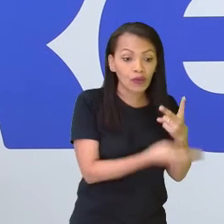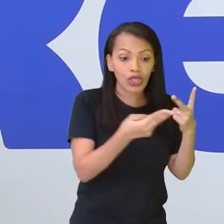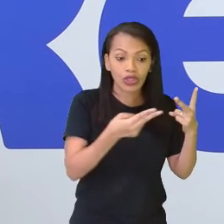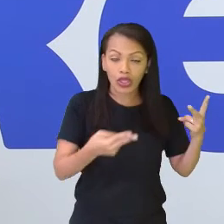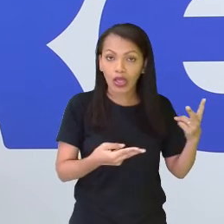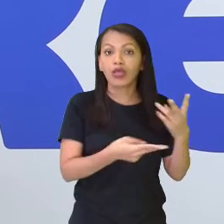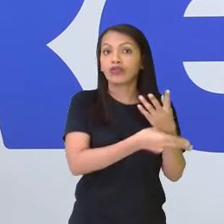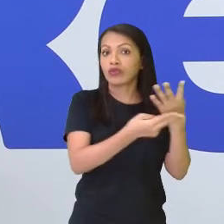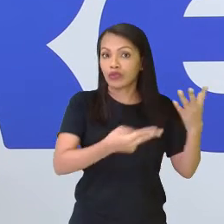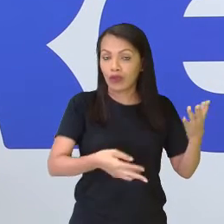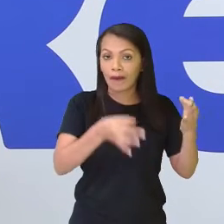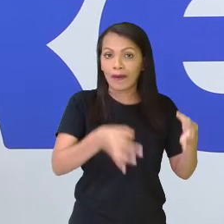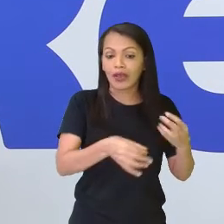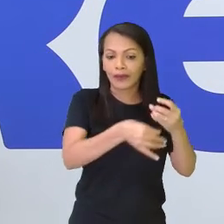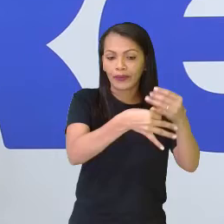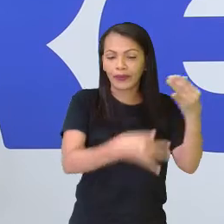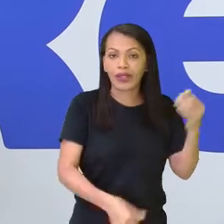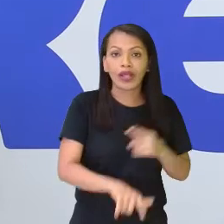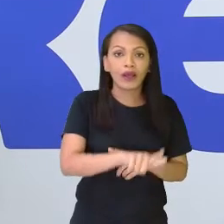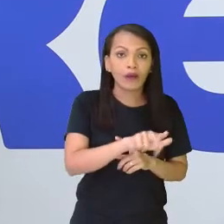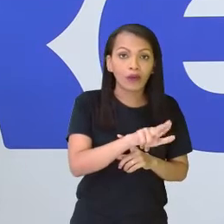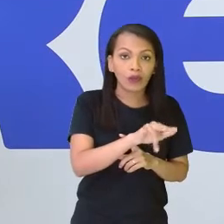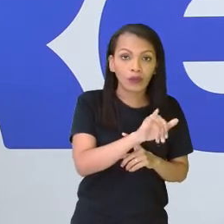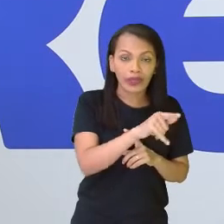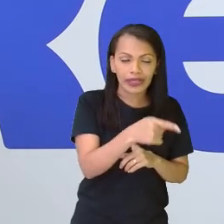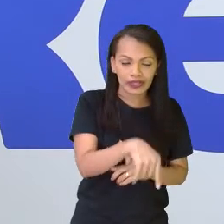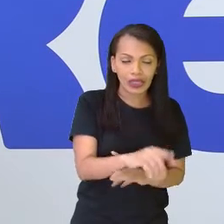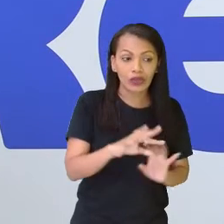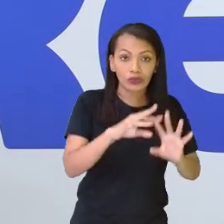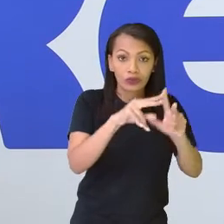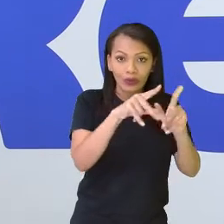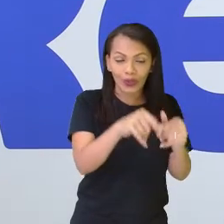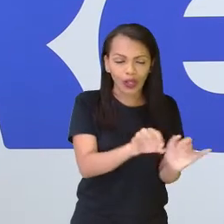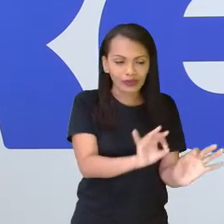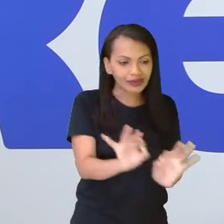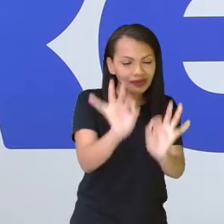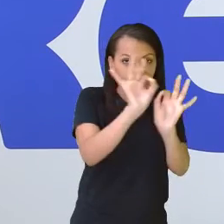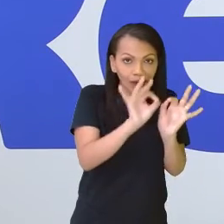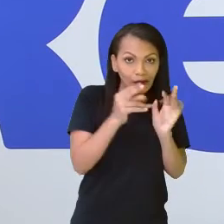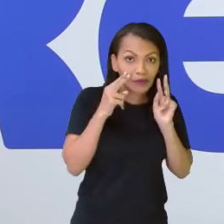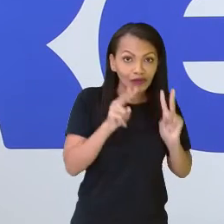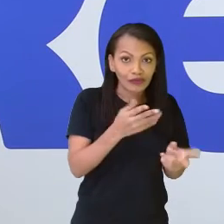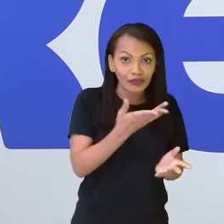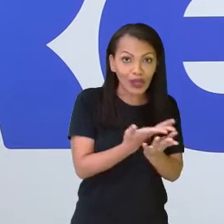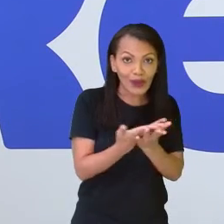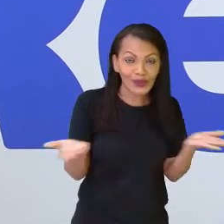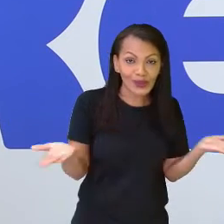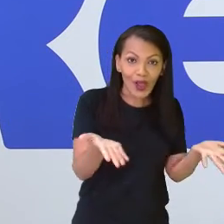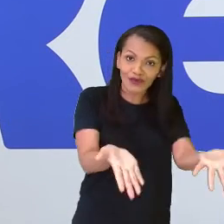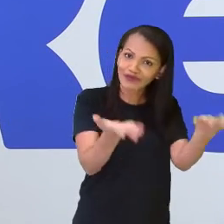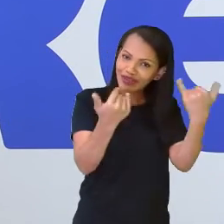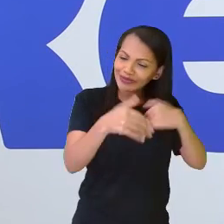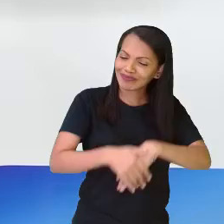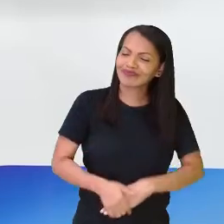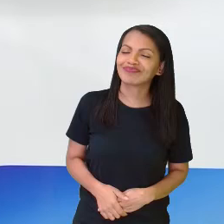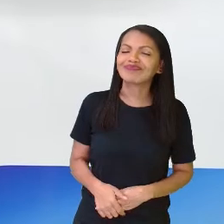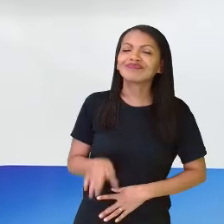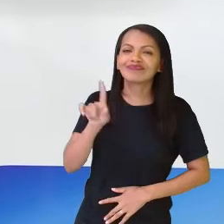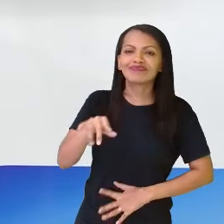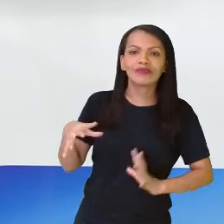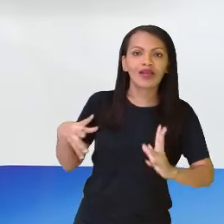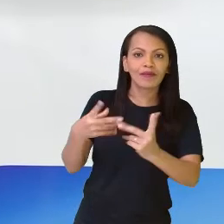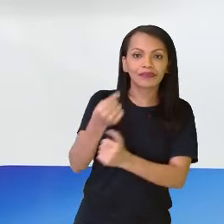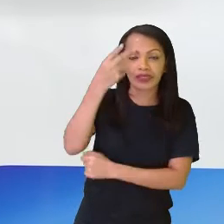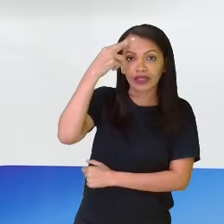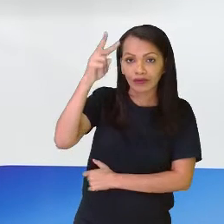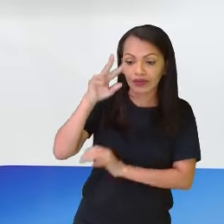tempo da sua aula. Mas Jean, Luiz, tá todo mundo por aqui acompanhando a nossa aula de hoje. Vamos nessa. Maravilha. Lembrando que no